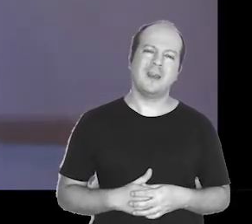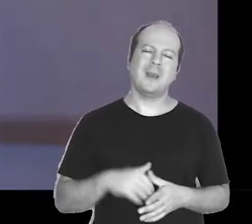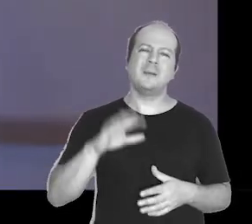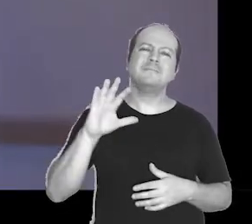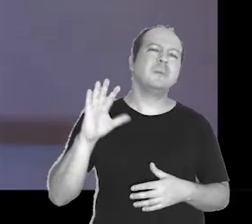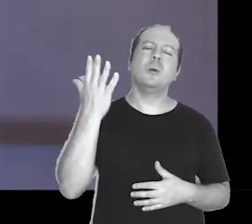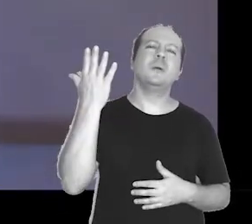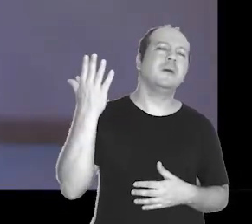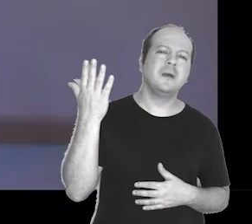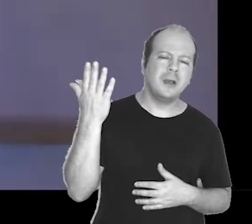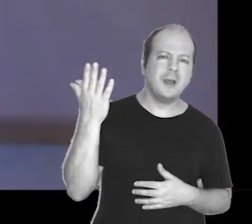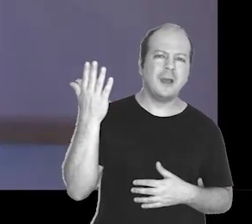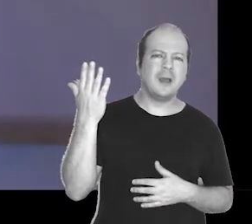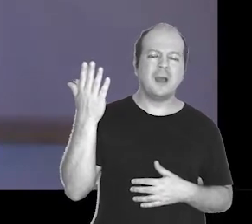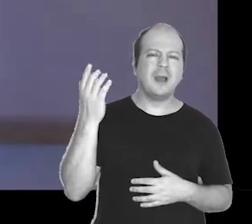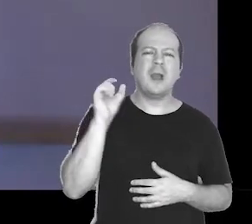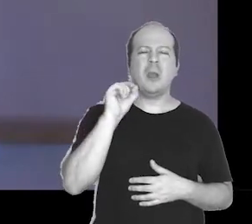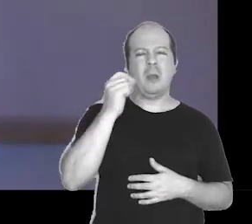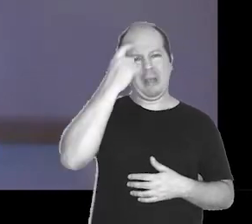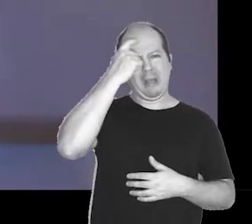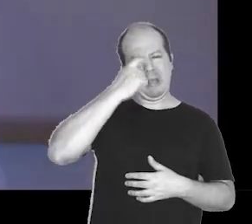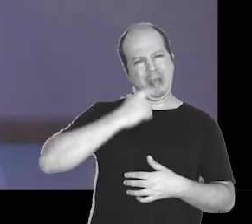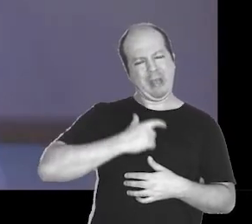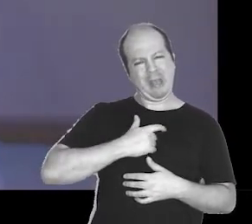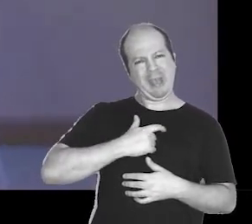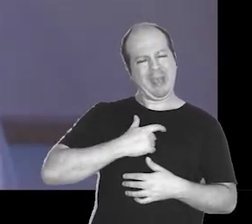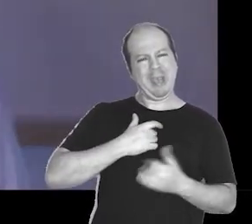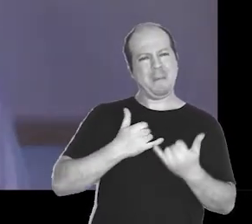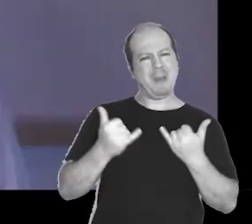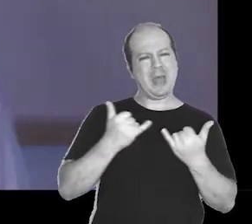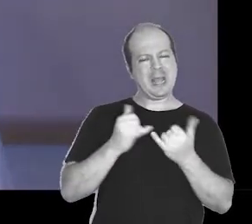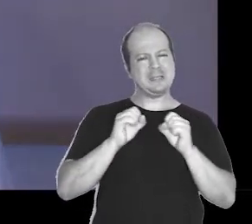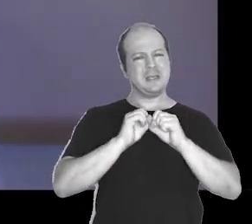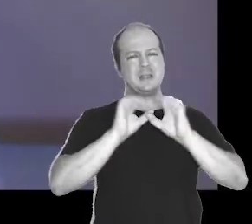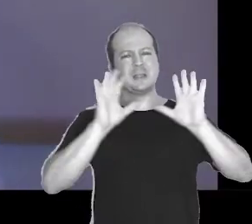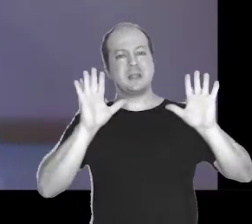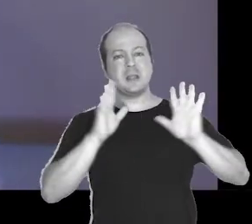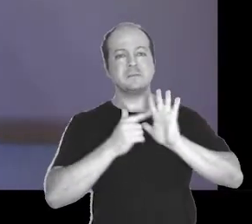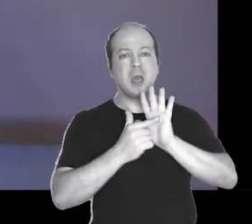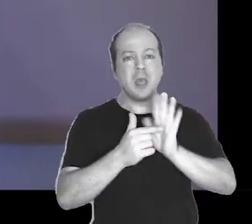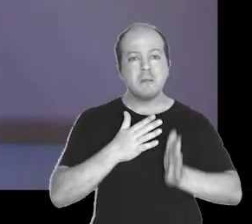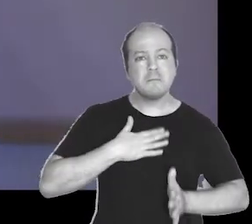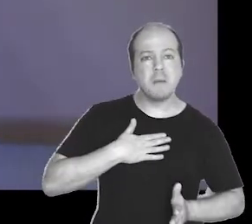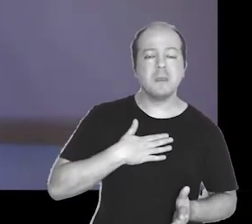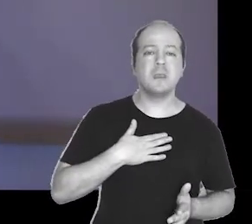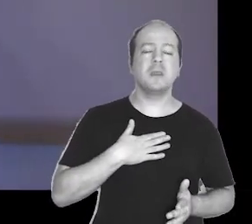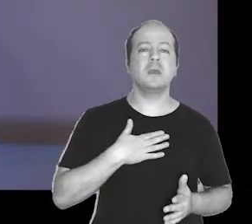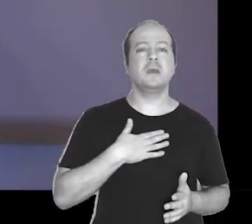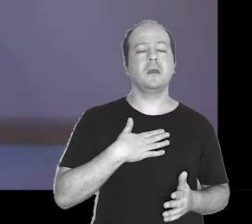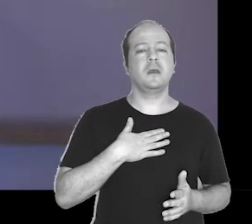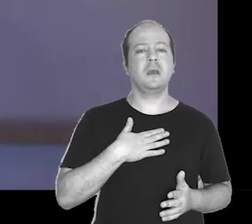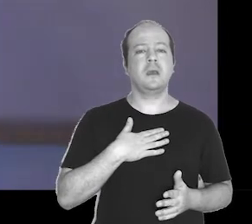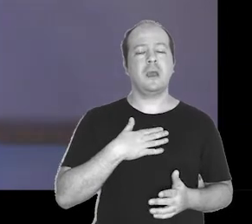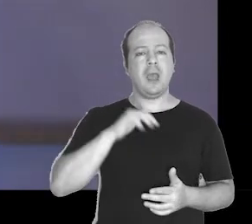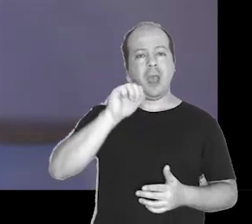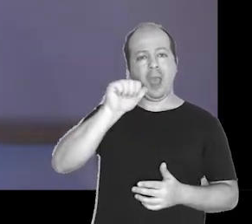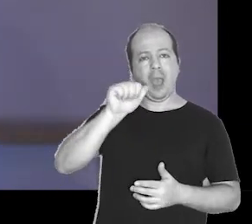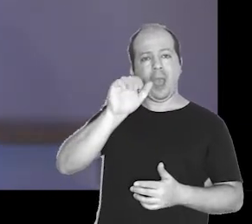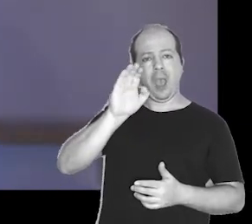Subitamente, o enigma de seu caráter tornou-se transparente para mim. O